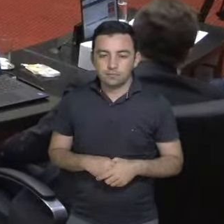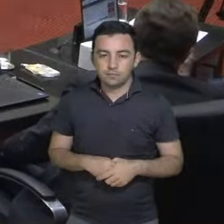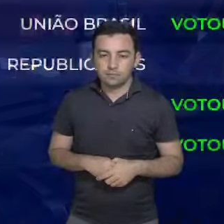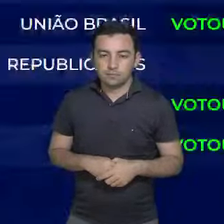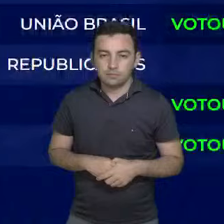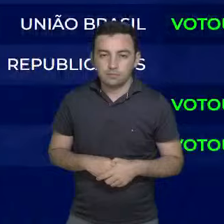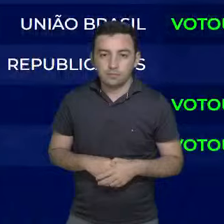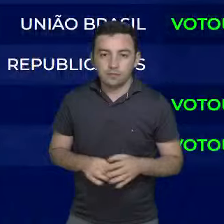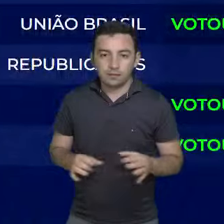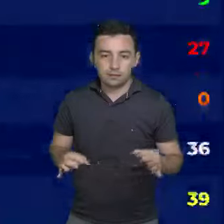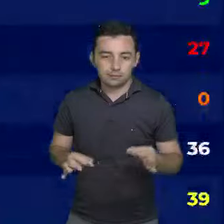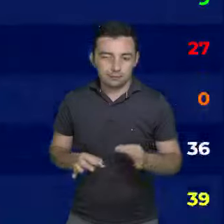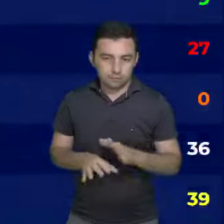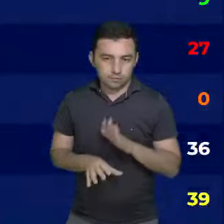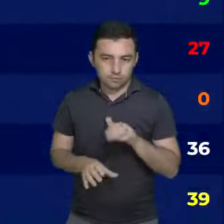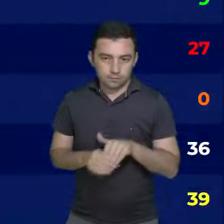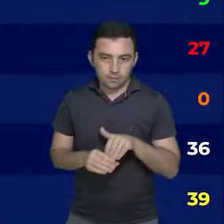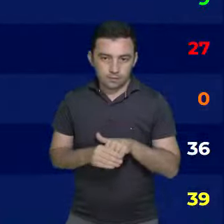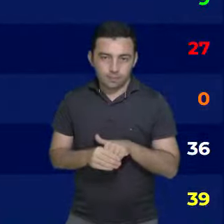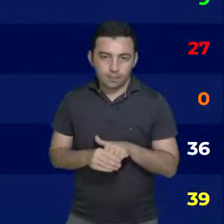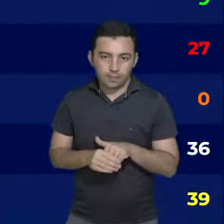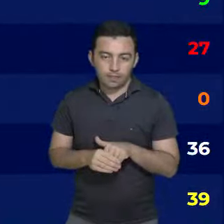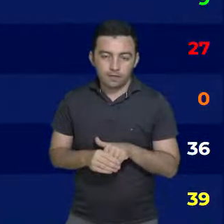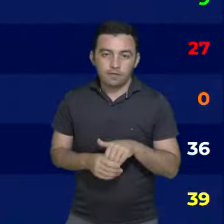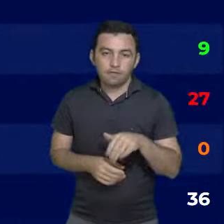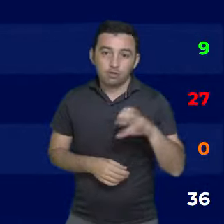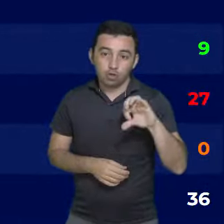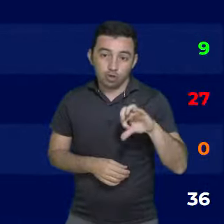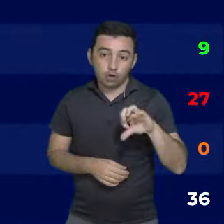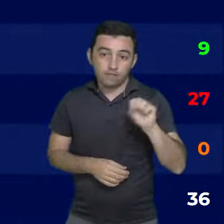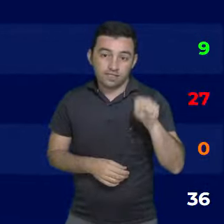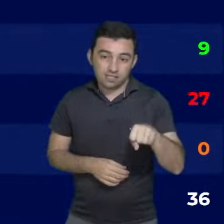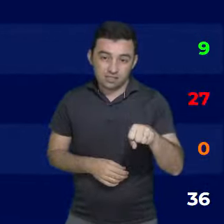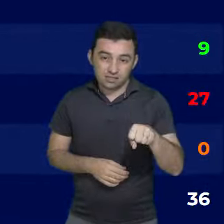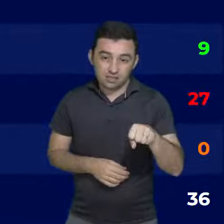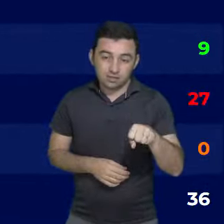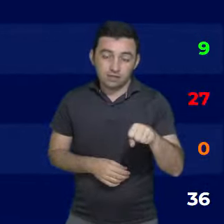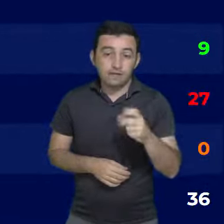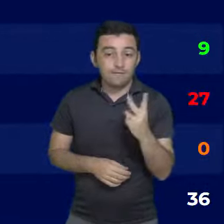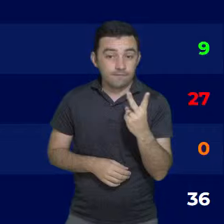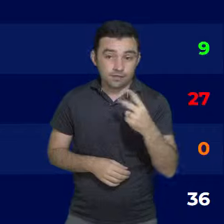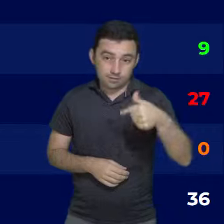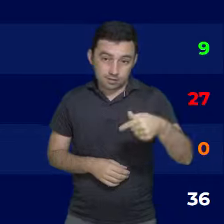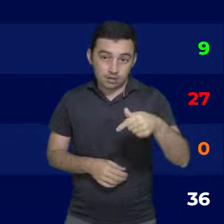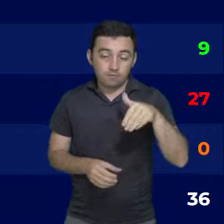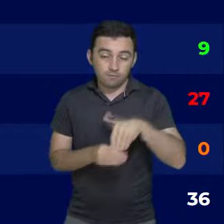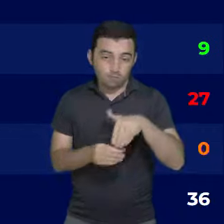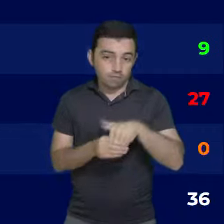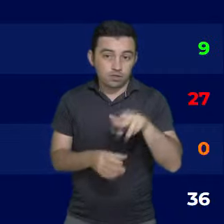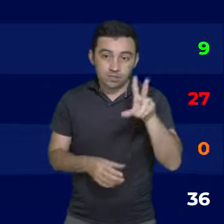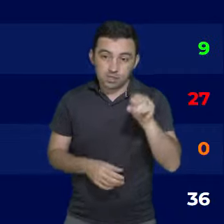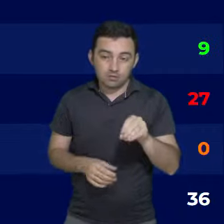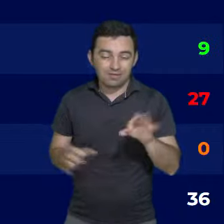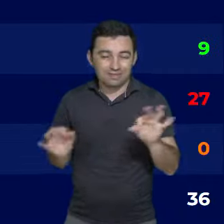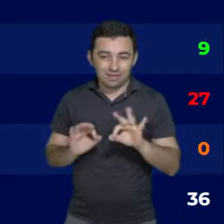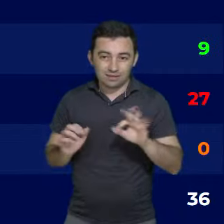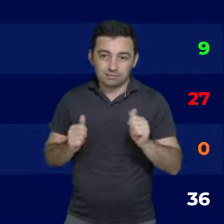Cerrada a votação, colho o resultado. 9 votos sim, 27 votos não, nenhuma abstenção.